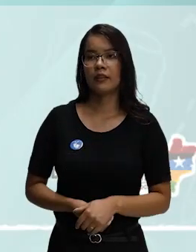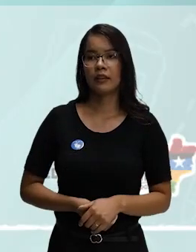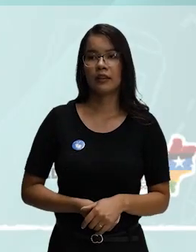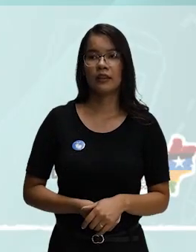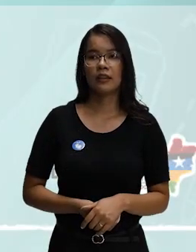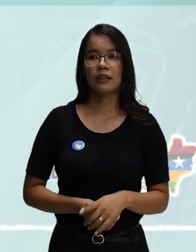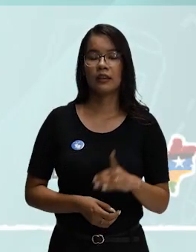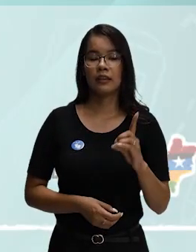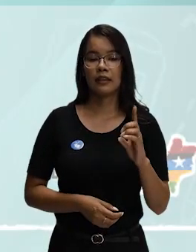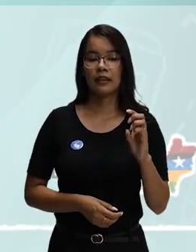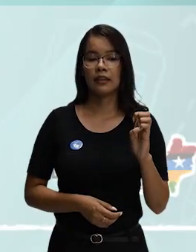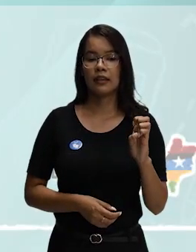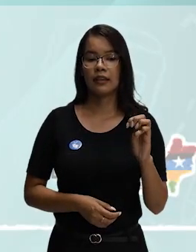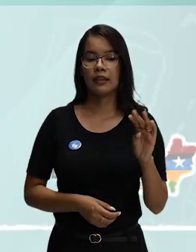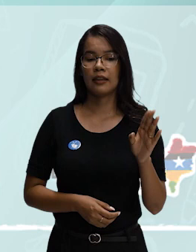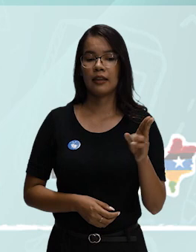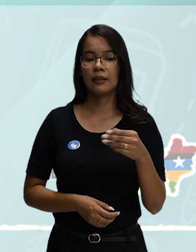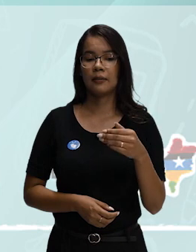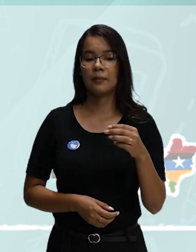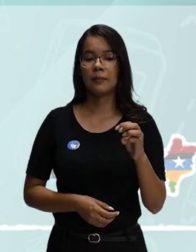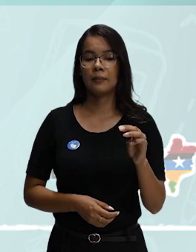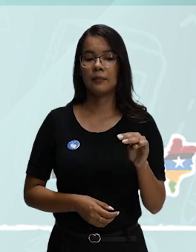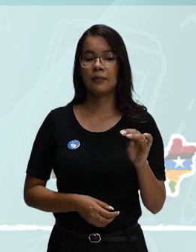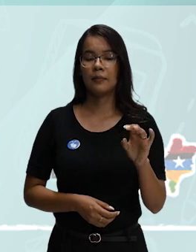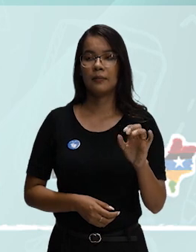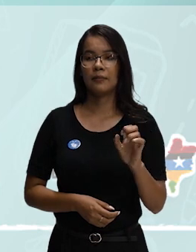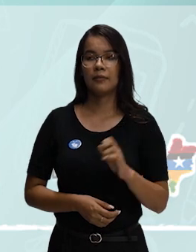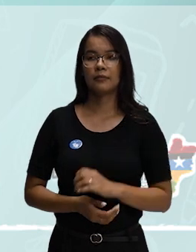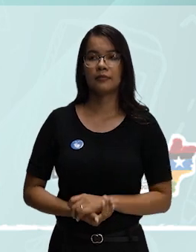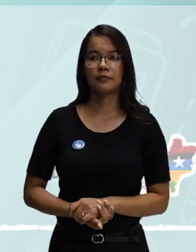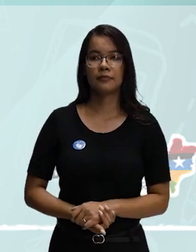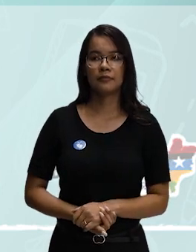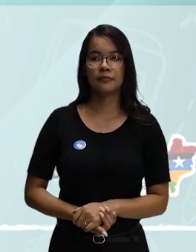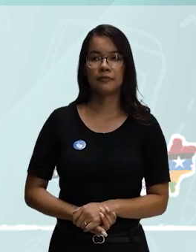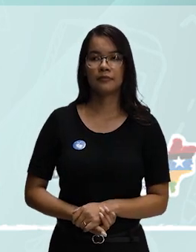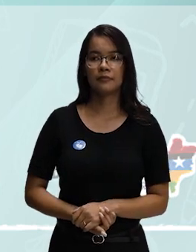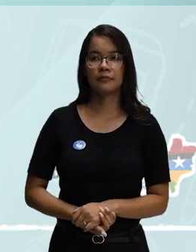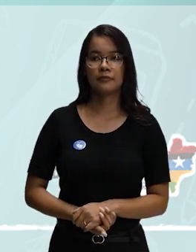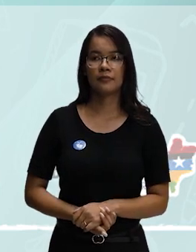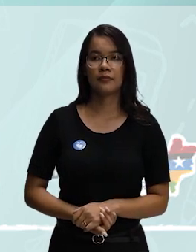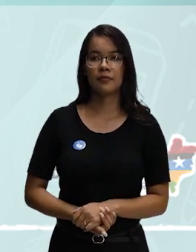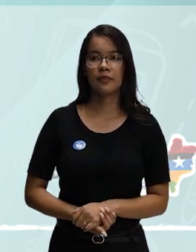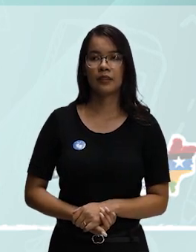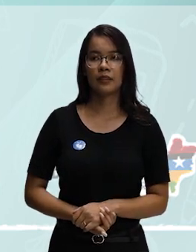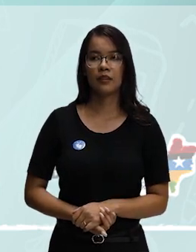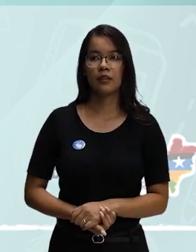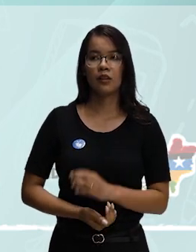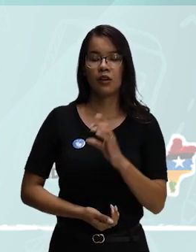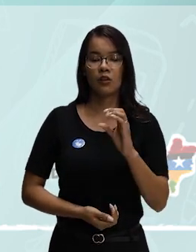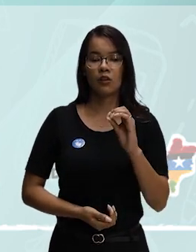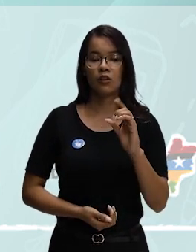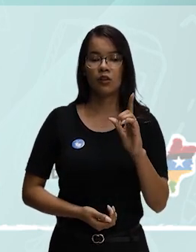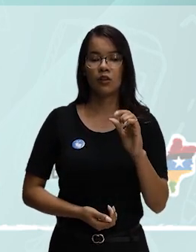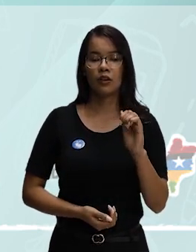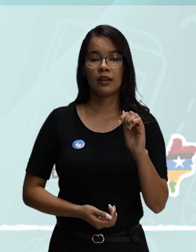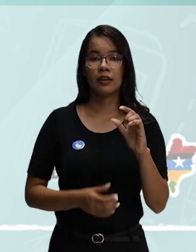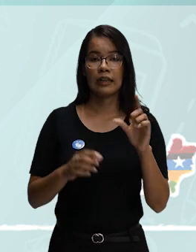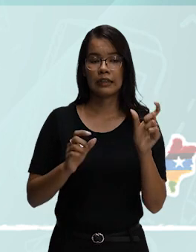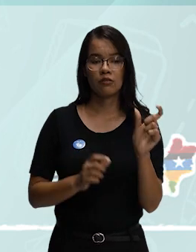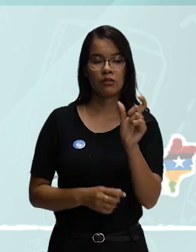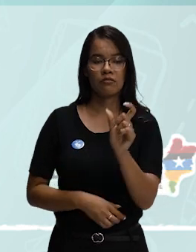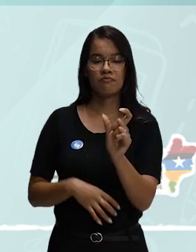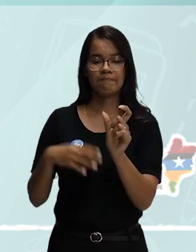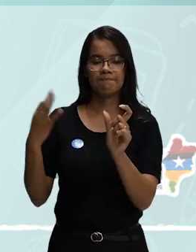assim, dê-me um cigarro, eu vou voltar aqui. Dê-me um cigarro seria a colocação correta.